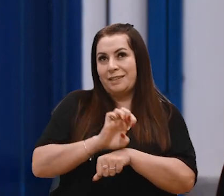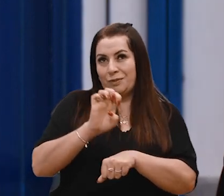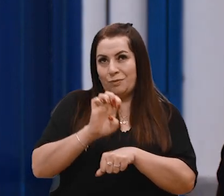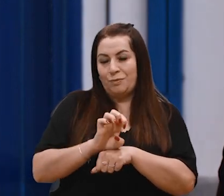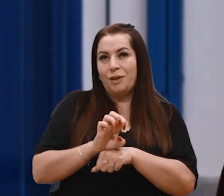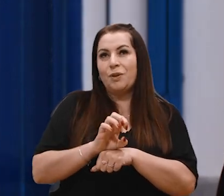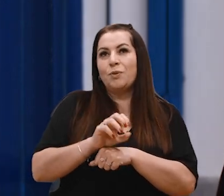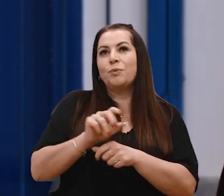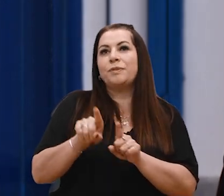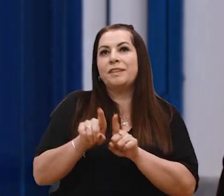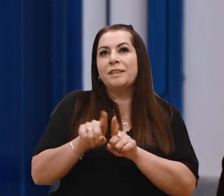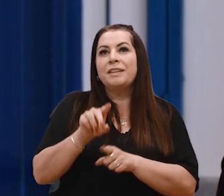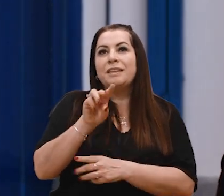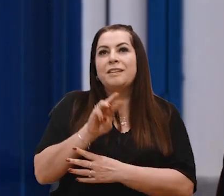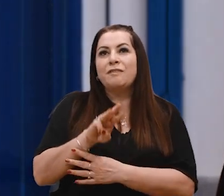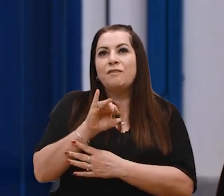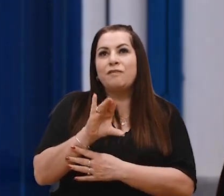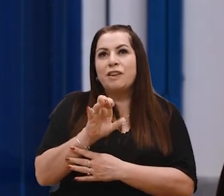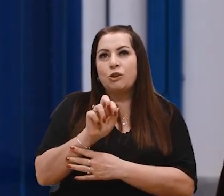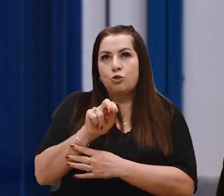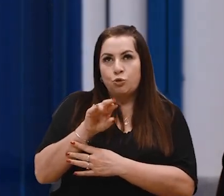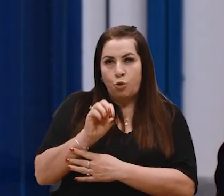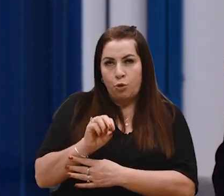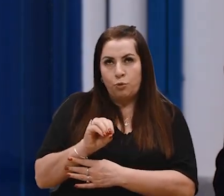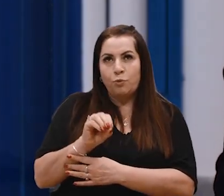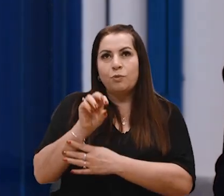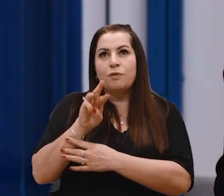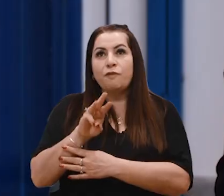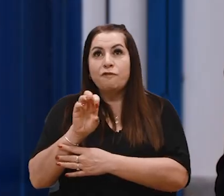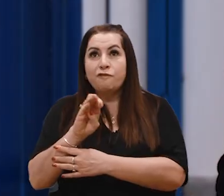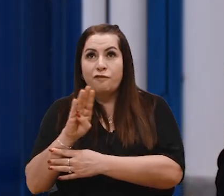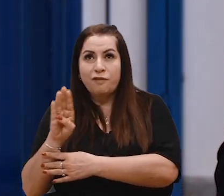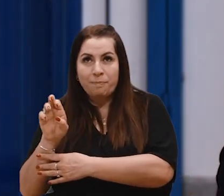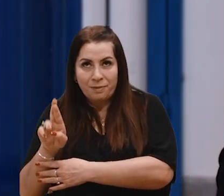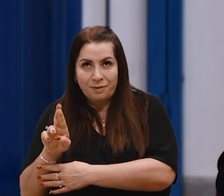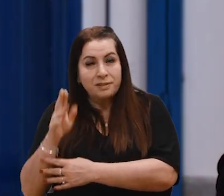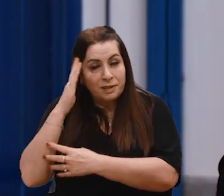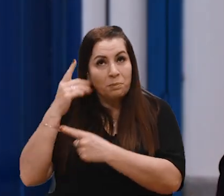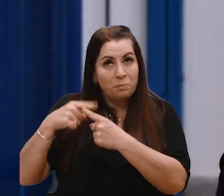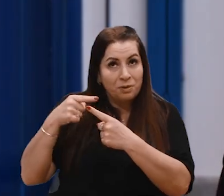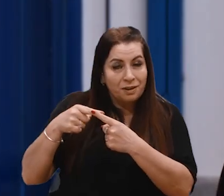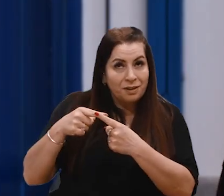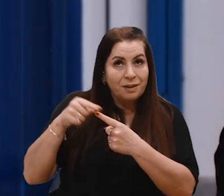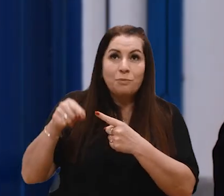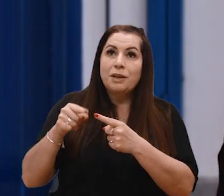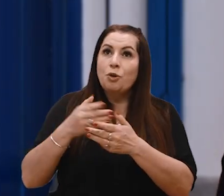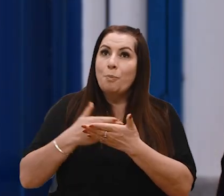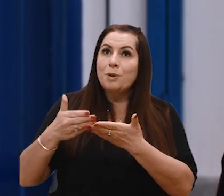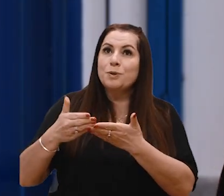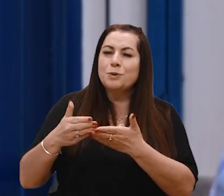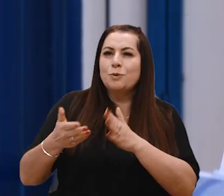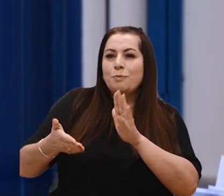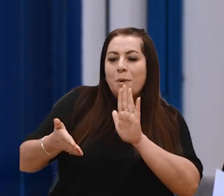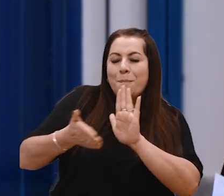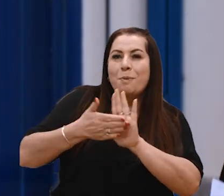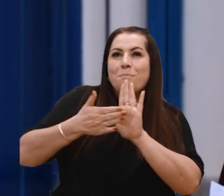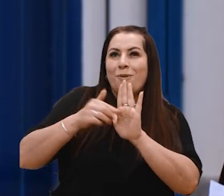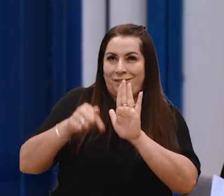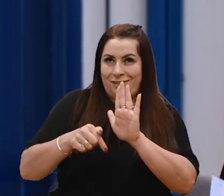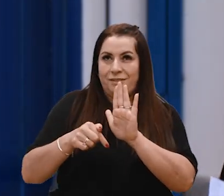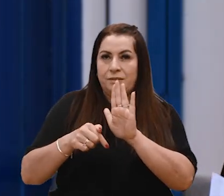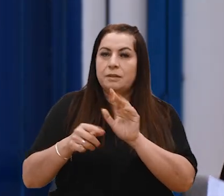Escola Estadual de Ensino Médio Victório Weber. Sabe por quê? Porque daqui nasceu